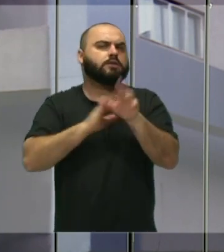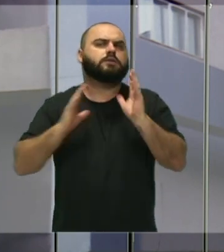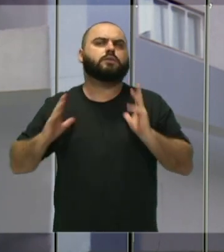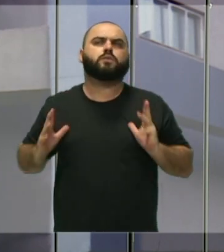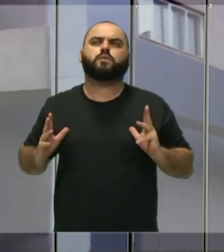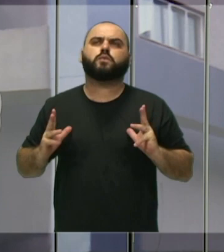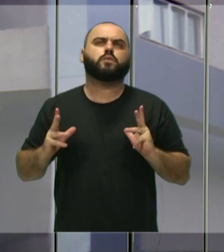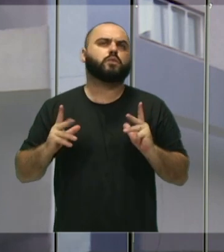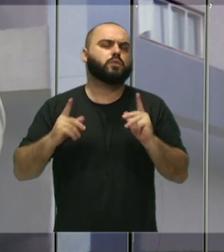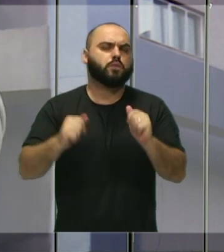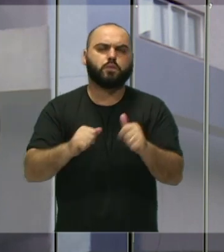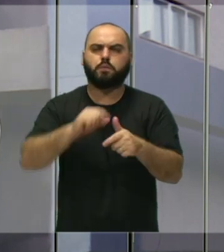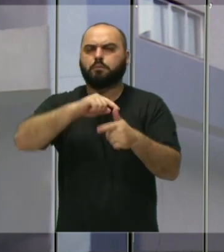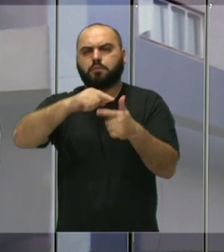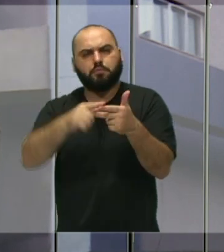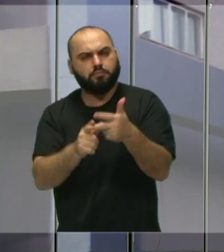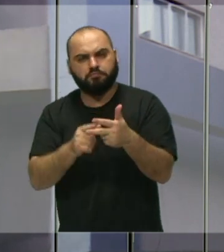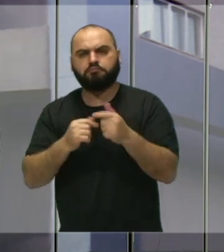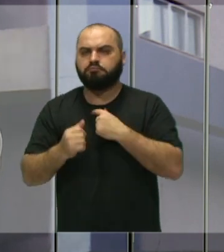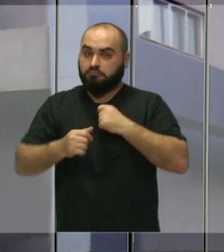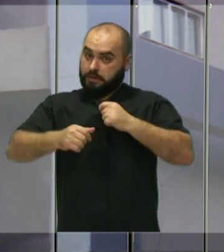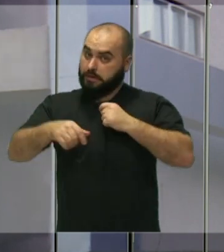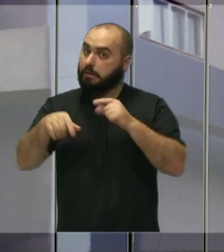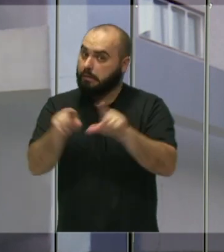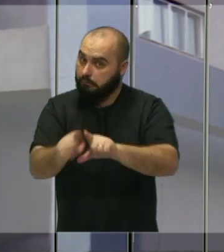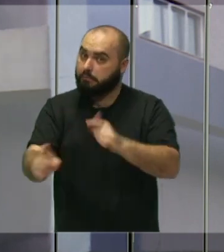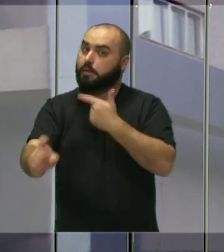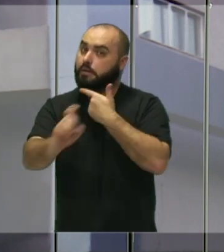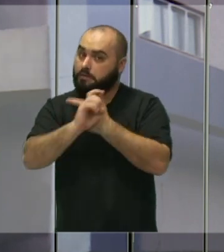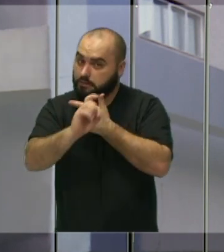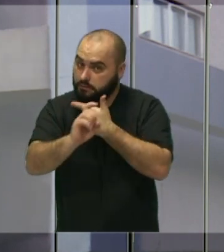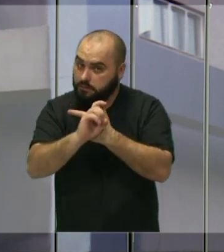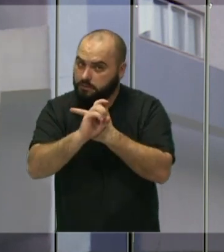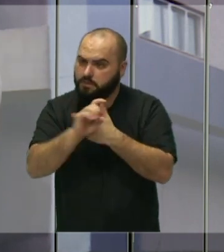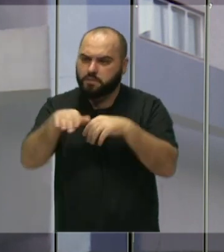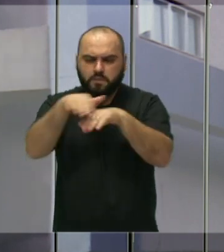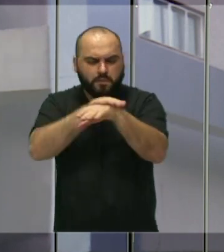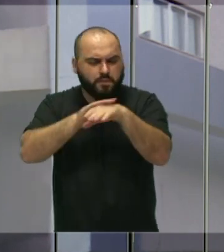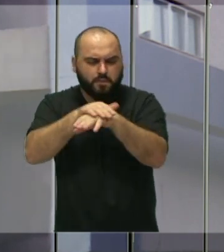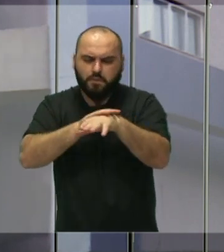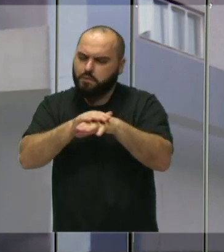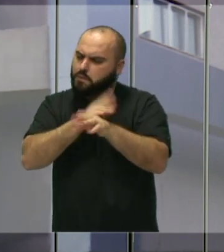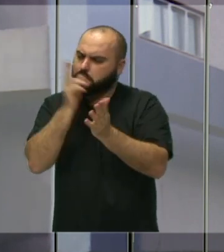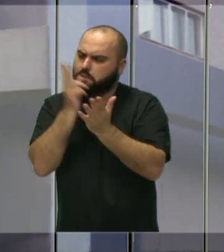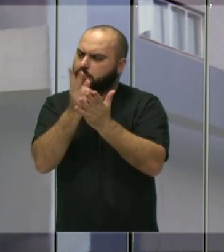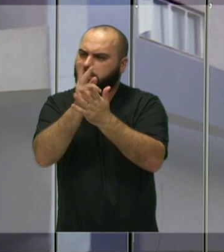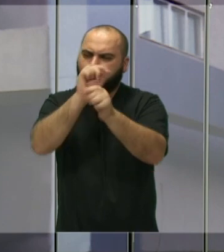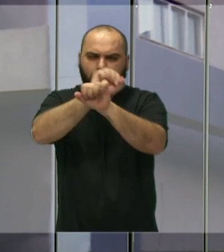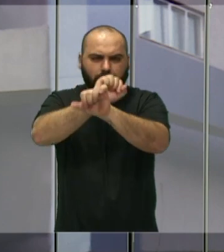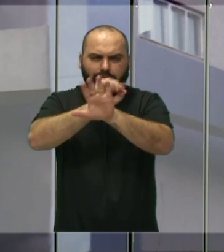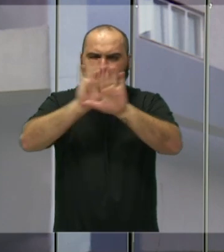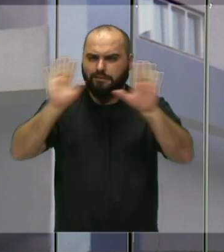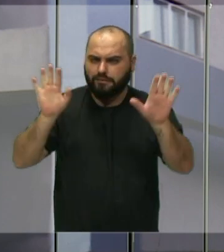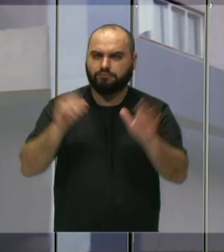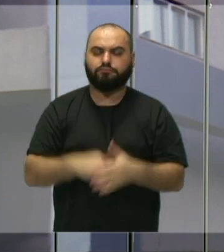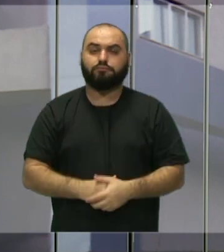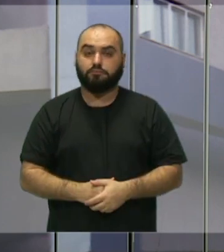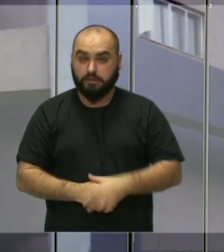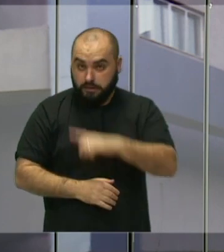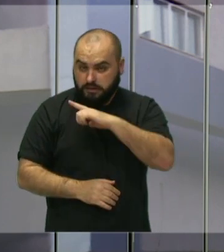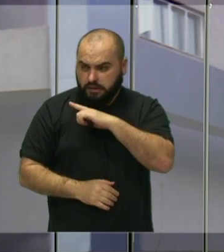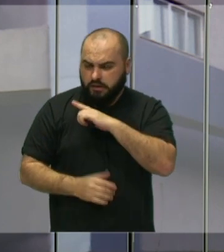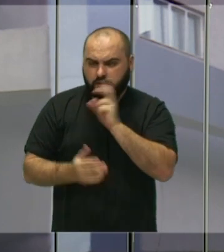todos os poderes, incluindo o Poder Executivo. Então, o que nós tivemos desde o início com o Poder Executivo